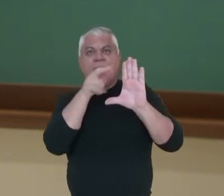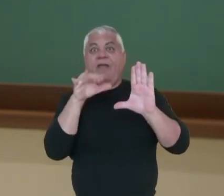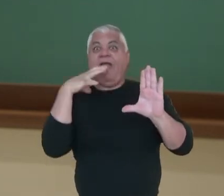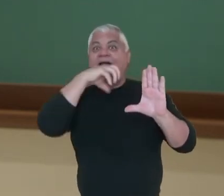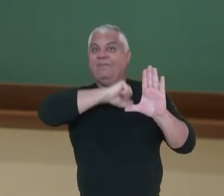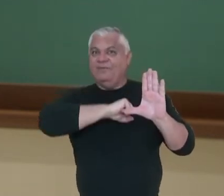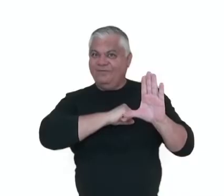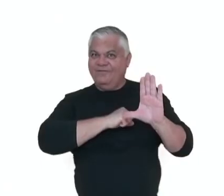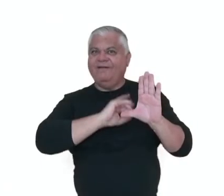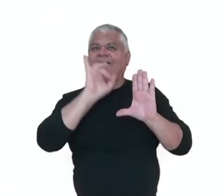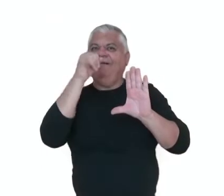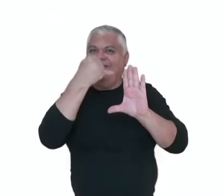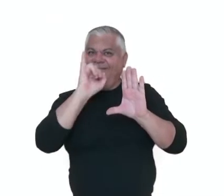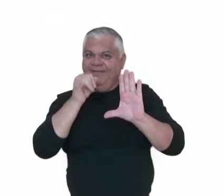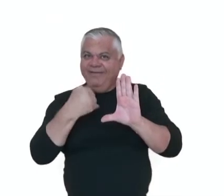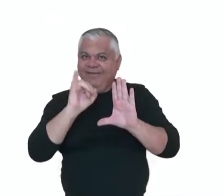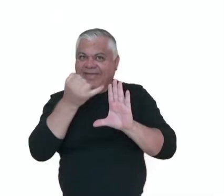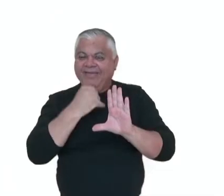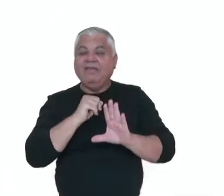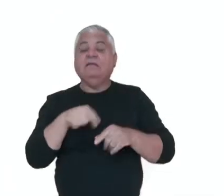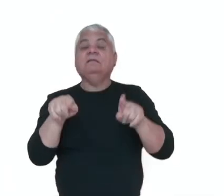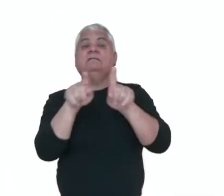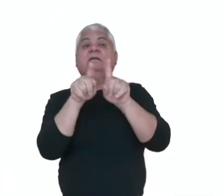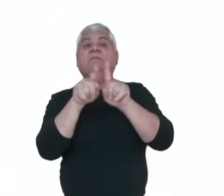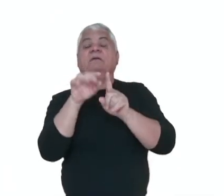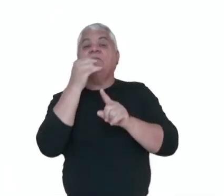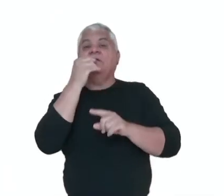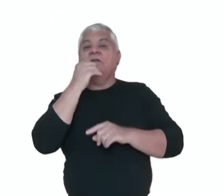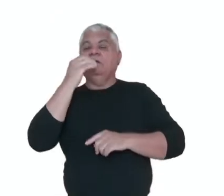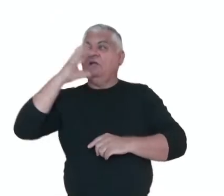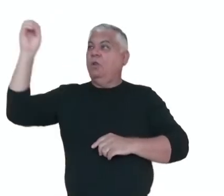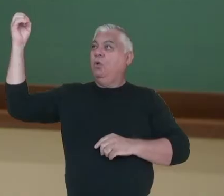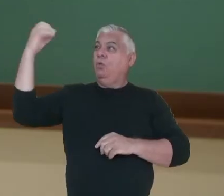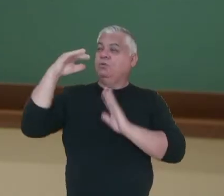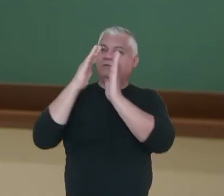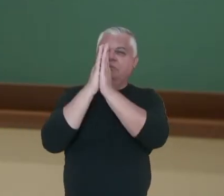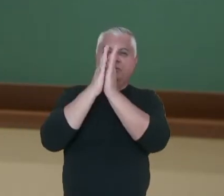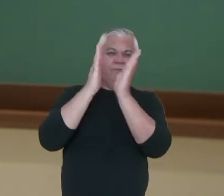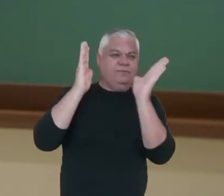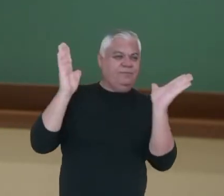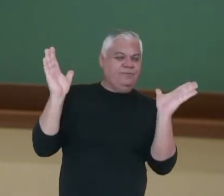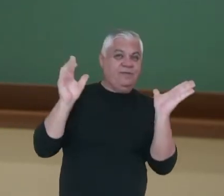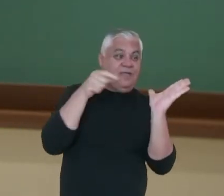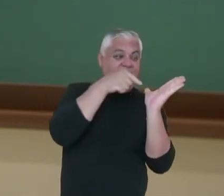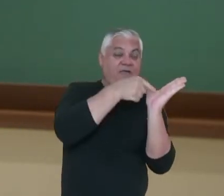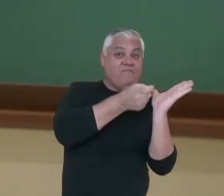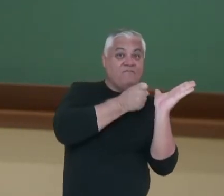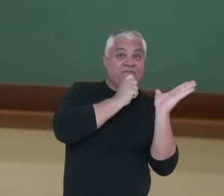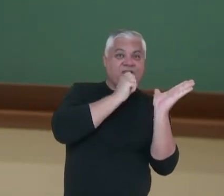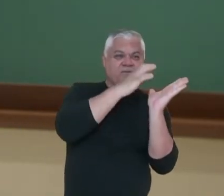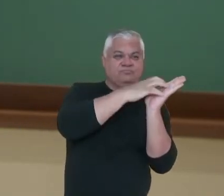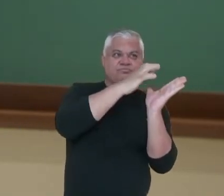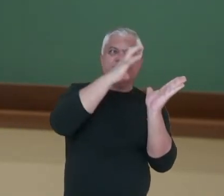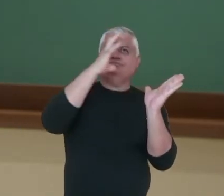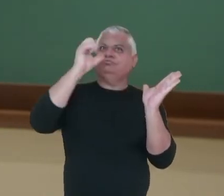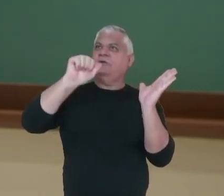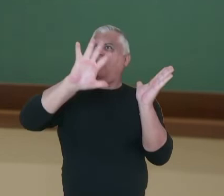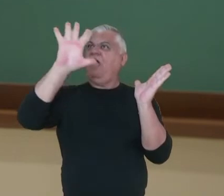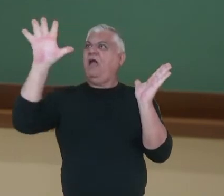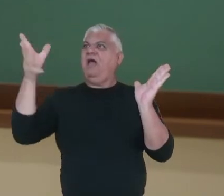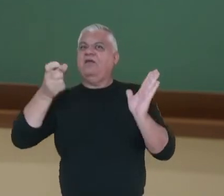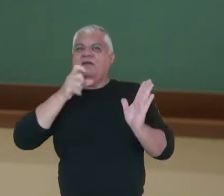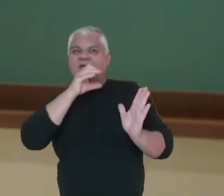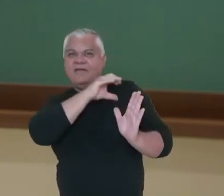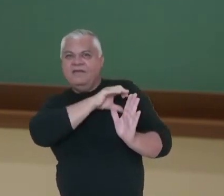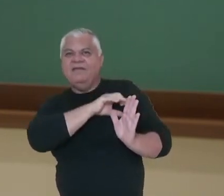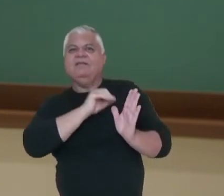luz. Outra coisa, ênfase no contraste de luminosidade com cores quentes e frias. Eles sabem que uma peça, ela tem que ter a luz e a